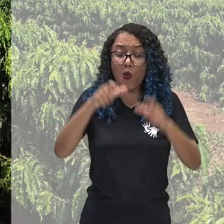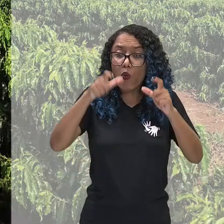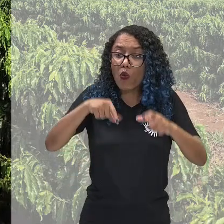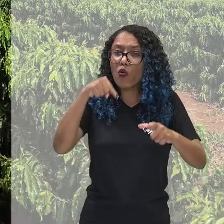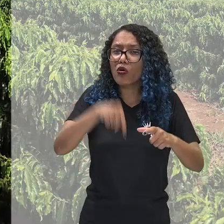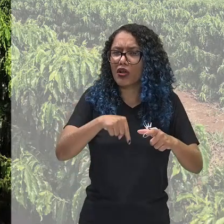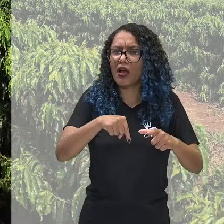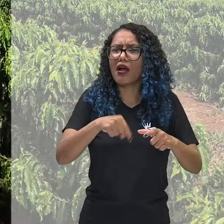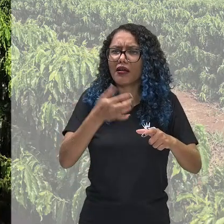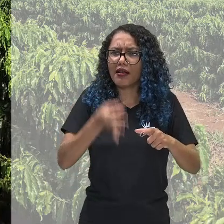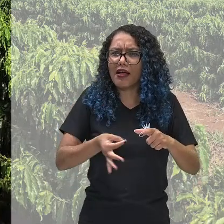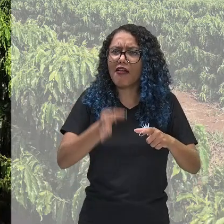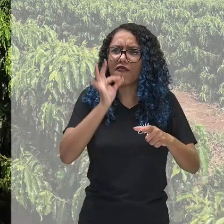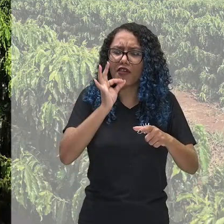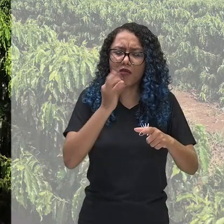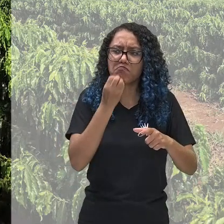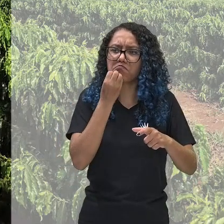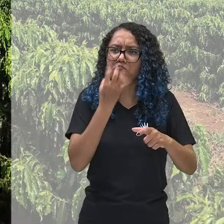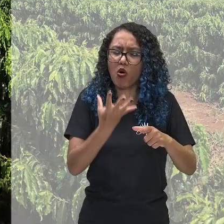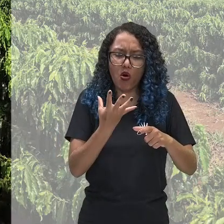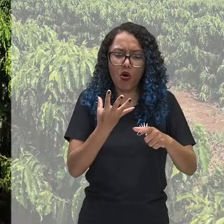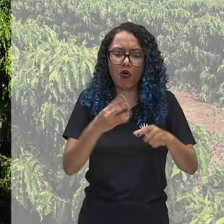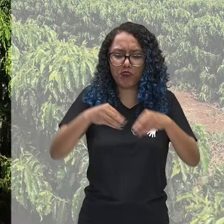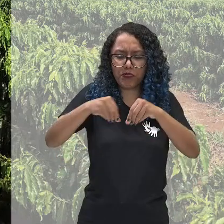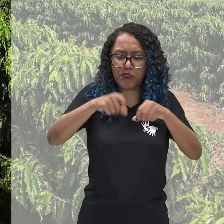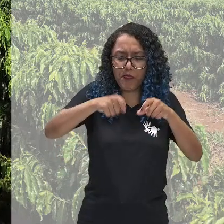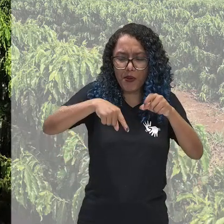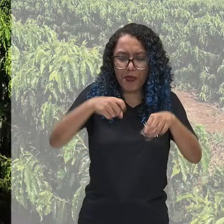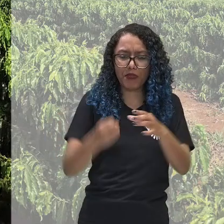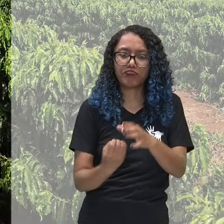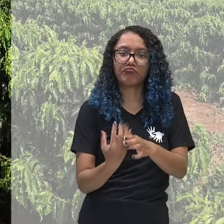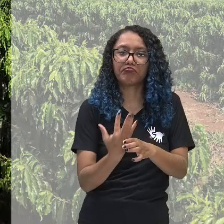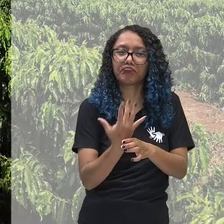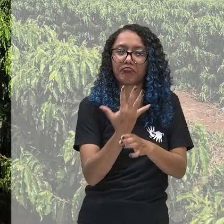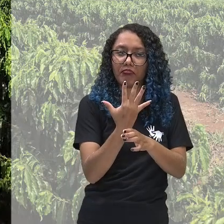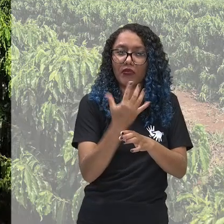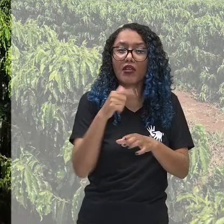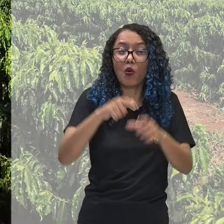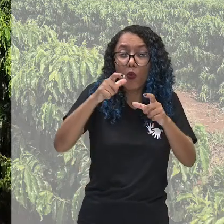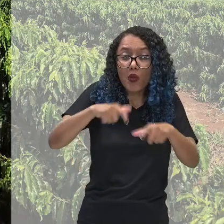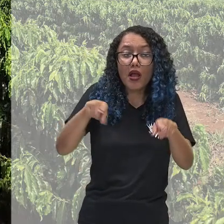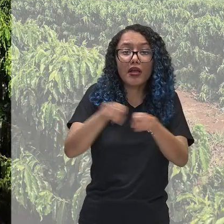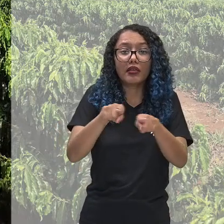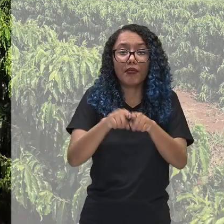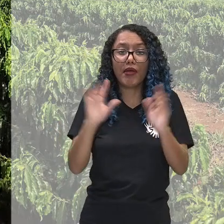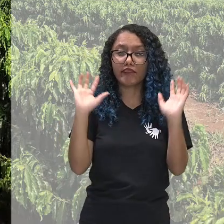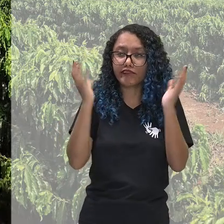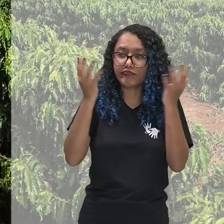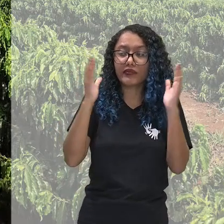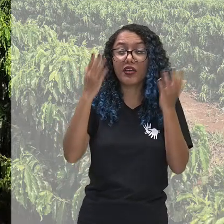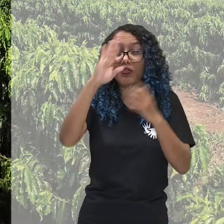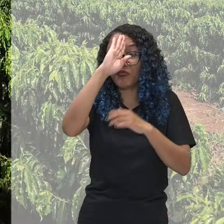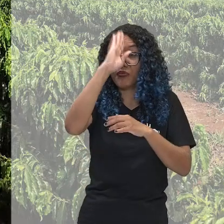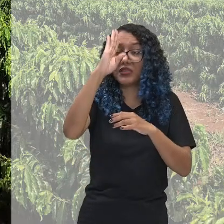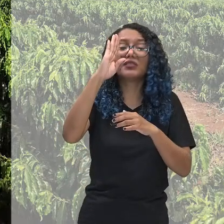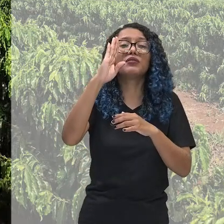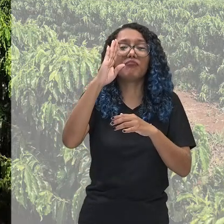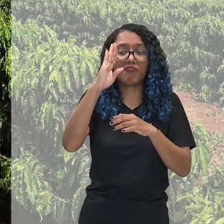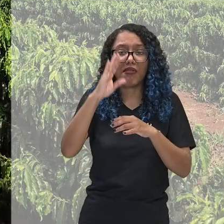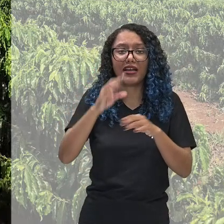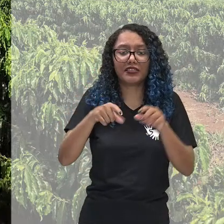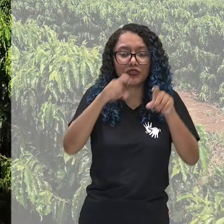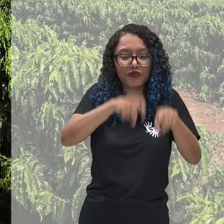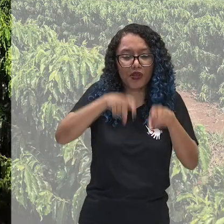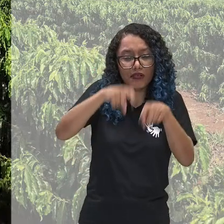um solo propício, um clima propício. Então a gente pode dizer que as principais fazendas de café surgiram